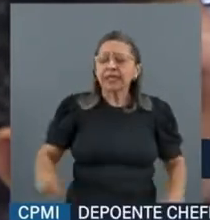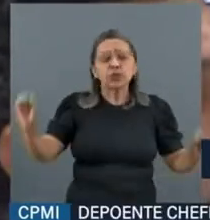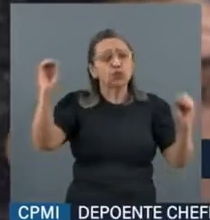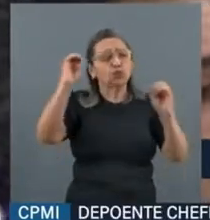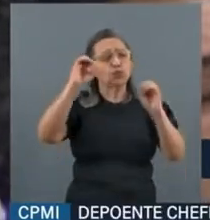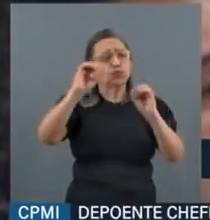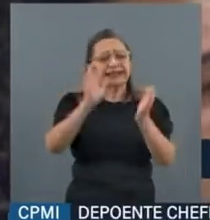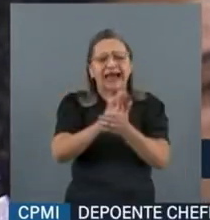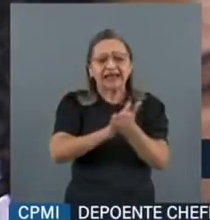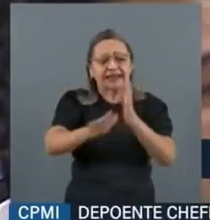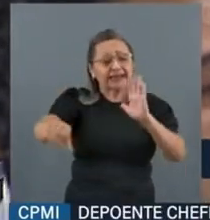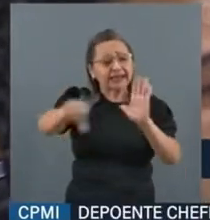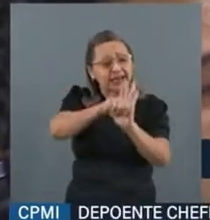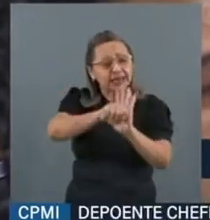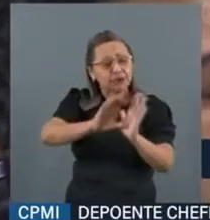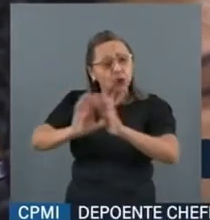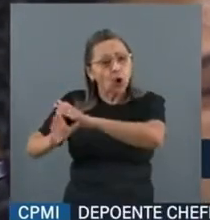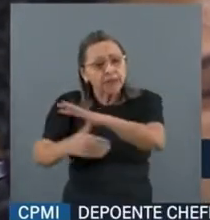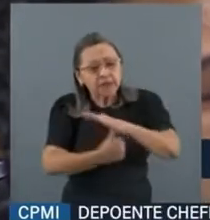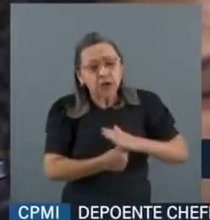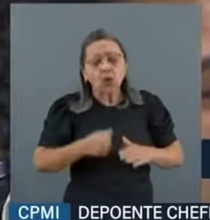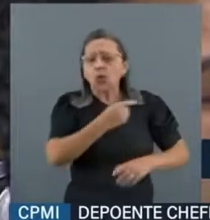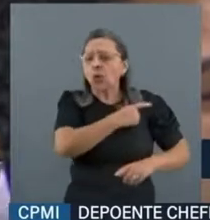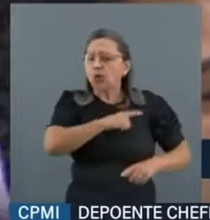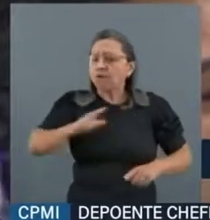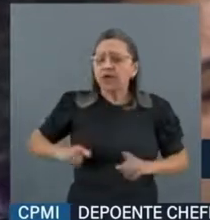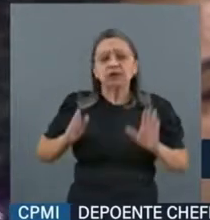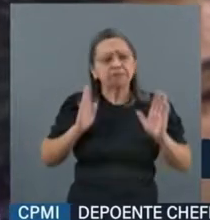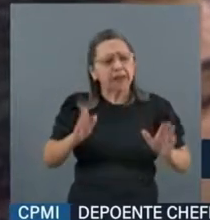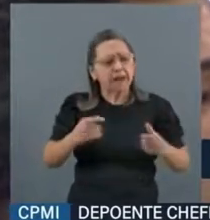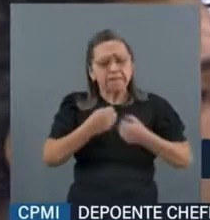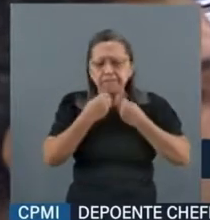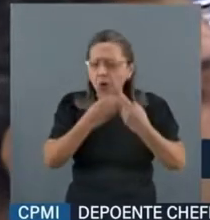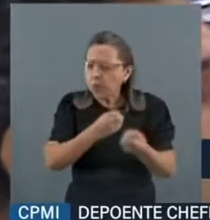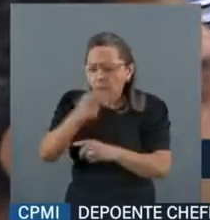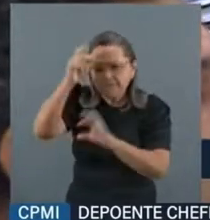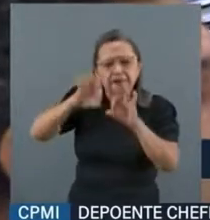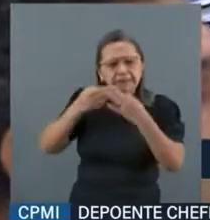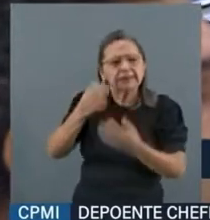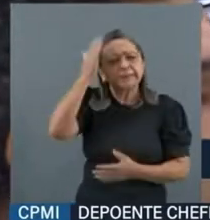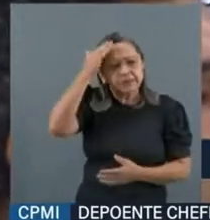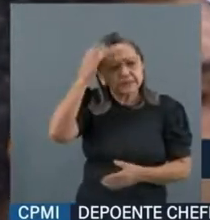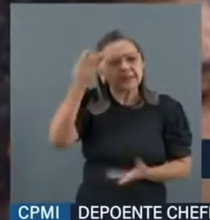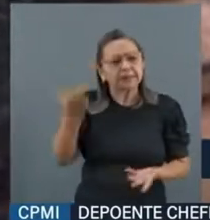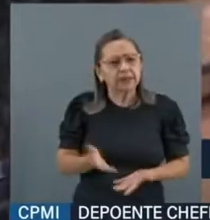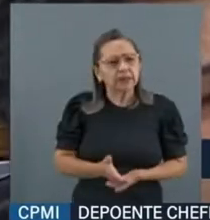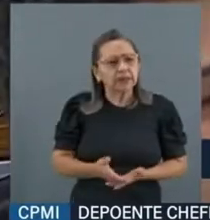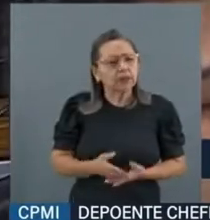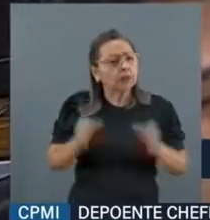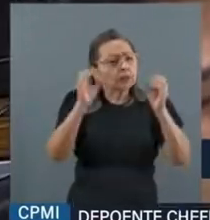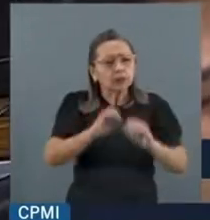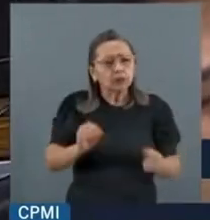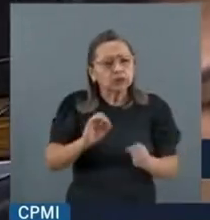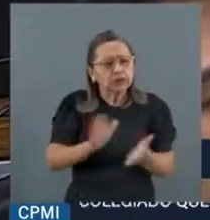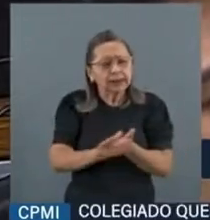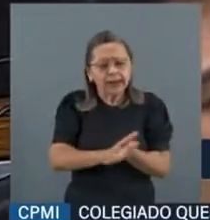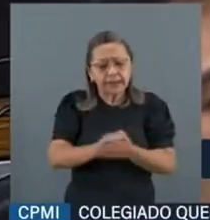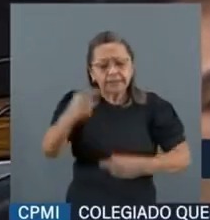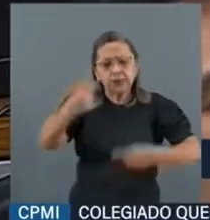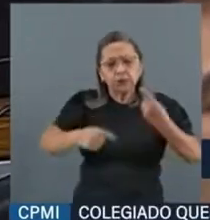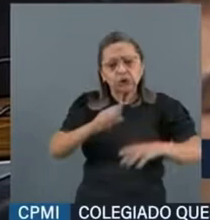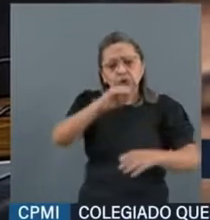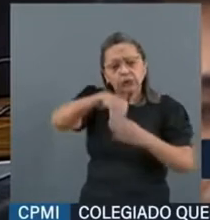e seu governo o governo técnico gente boa a gente família gente que sabia o que fazia não tinha político